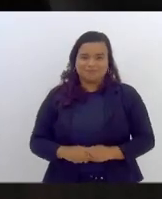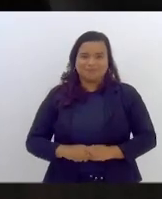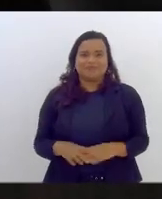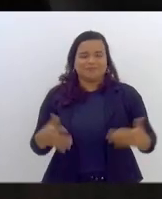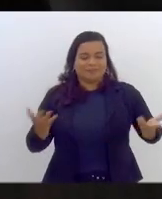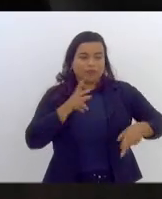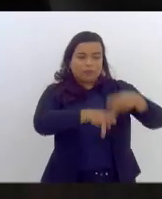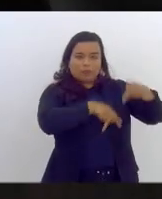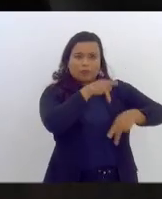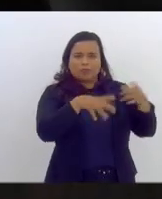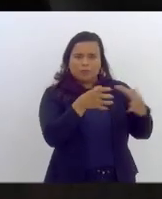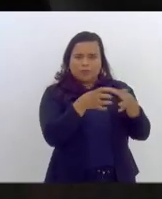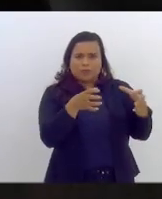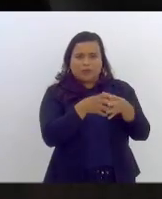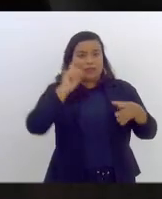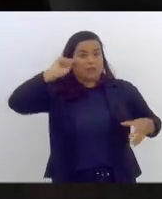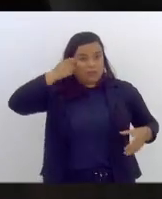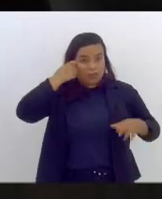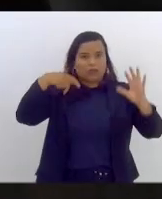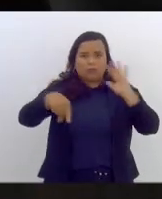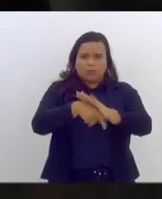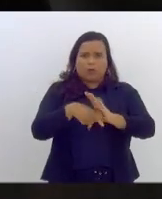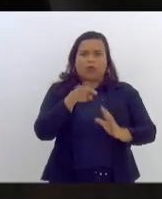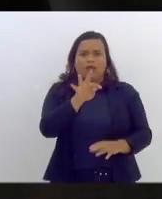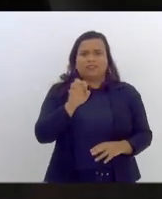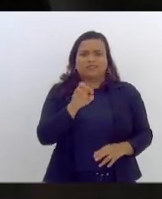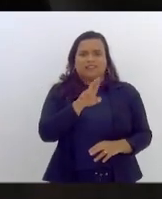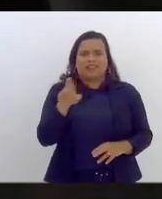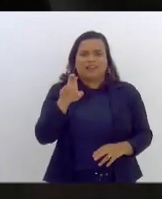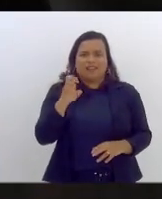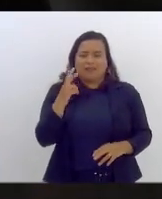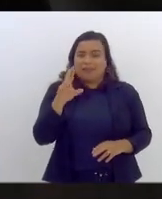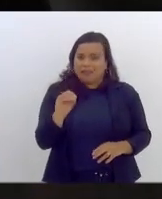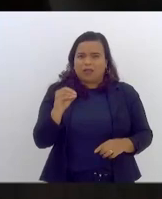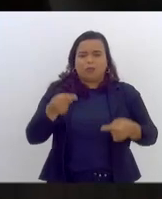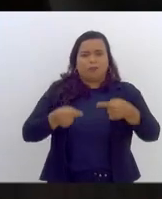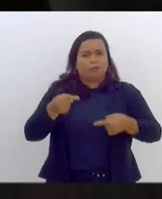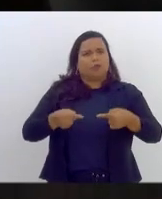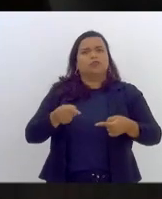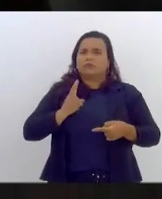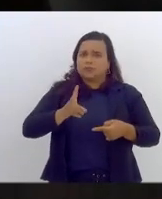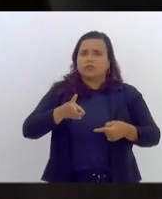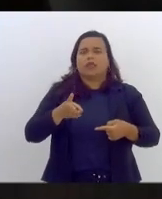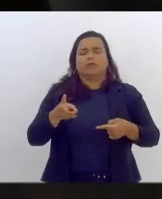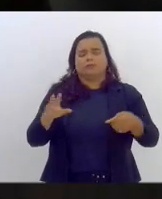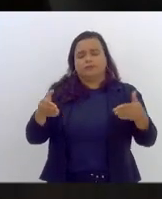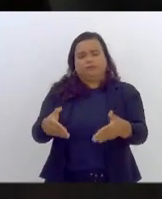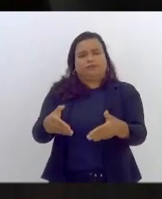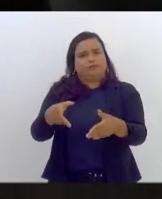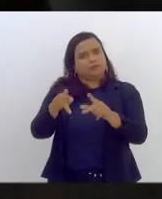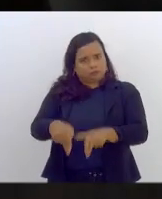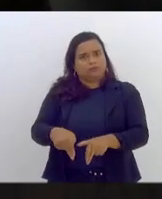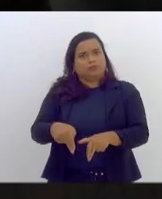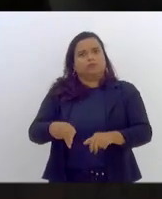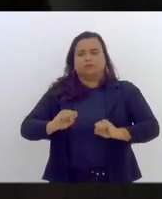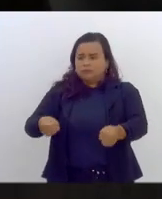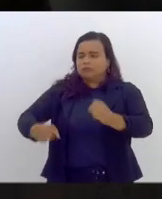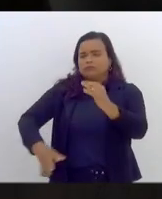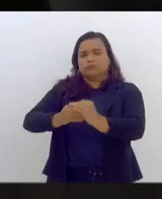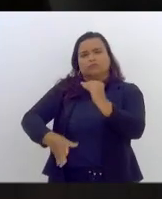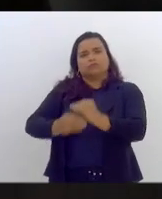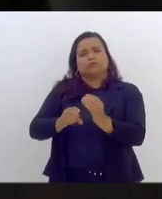povo negro de terreiro sempre foi político nesse sentido apenas, buscando agregar,